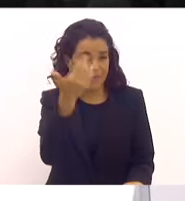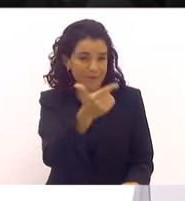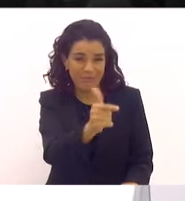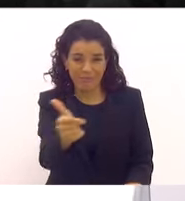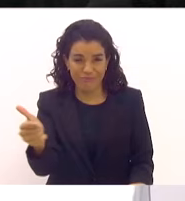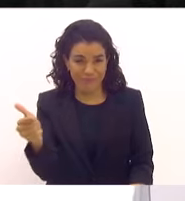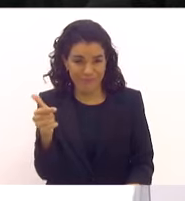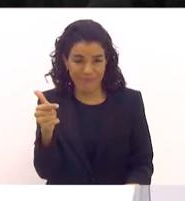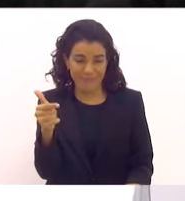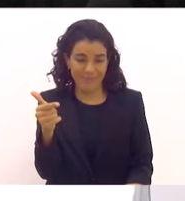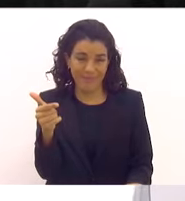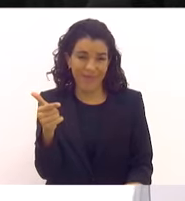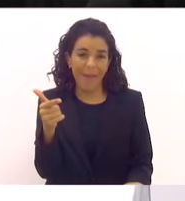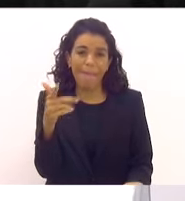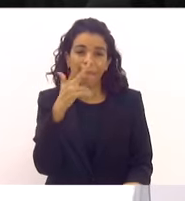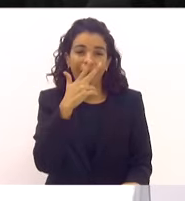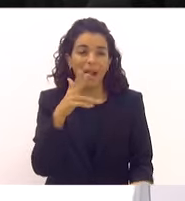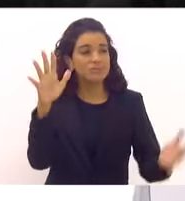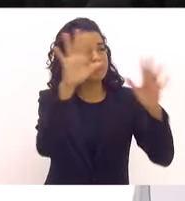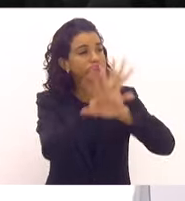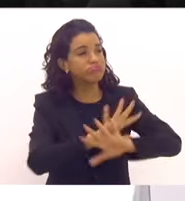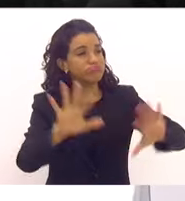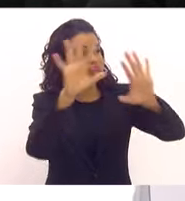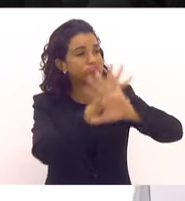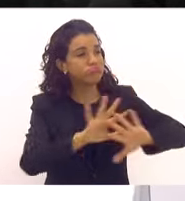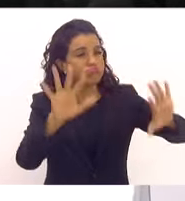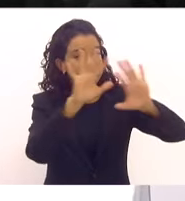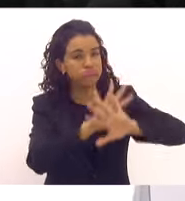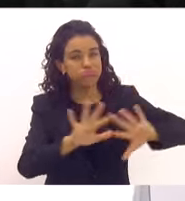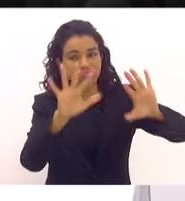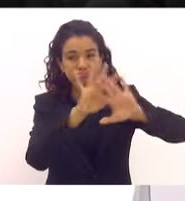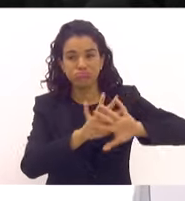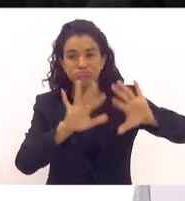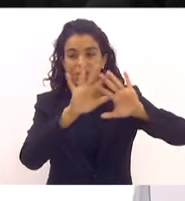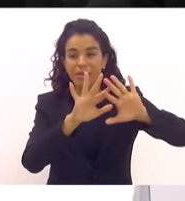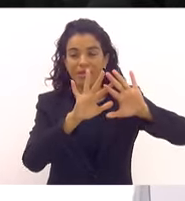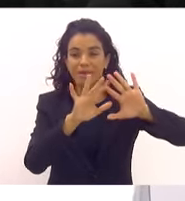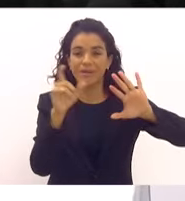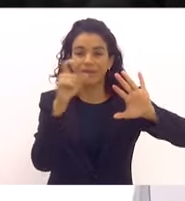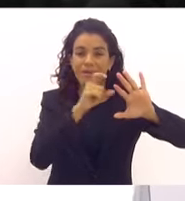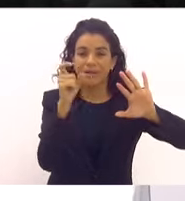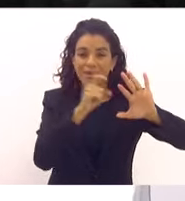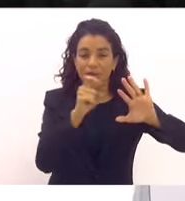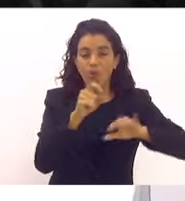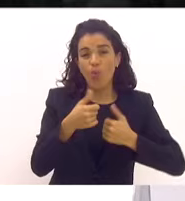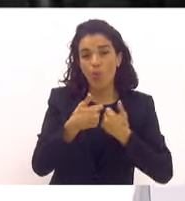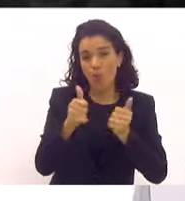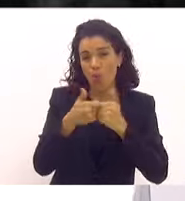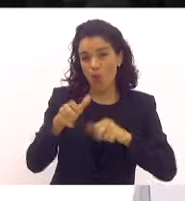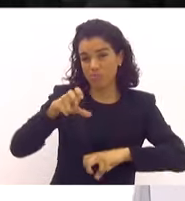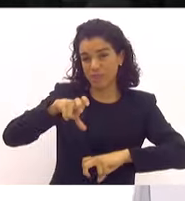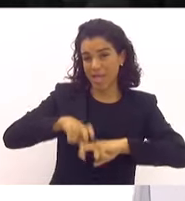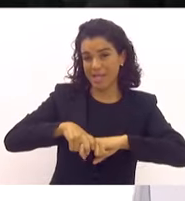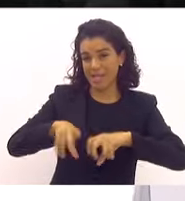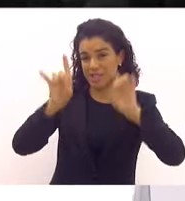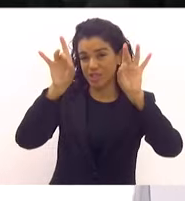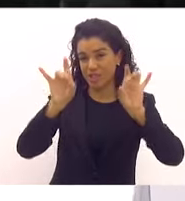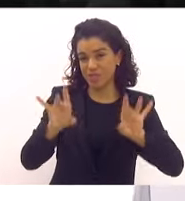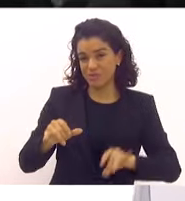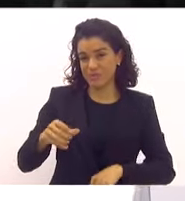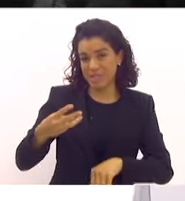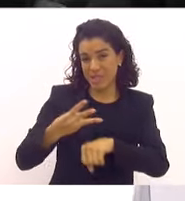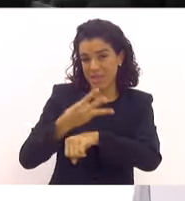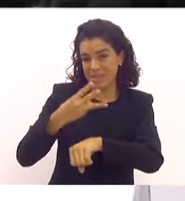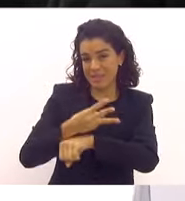quase vovó viu a uva, né? Você ter nos ônibus assentos especiais para terceira